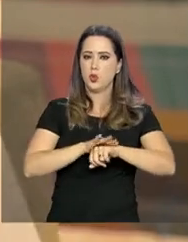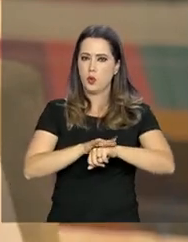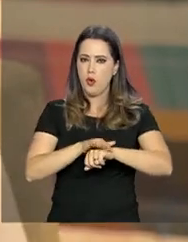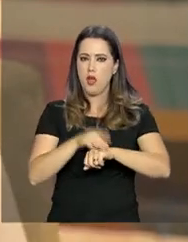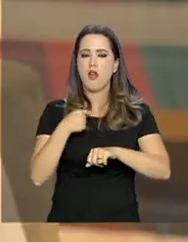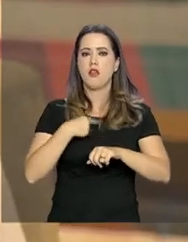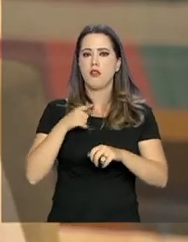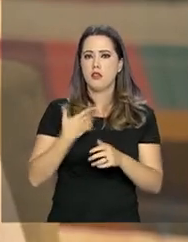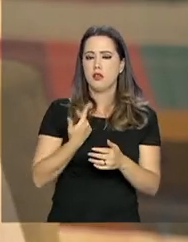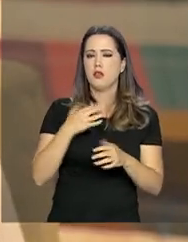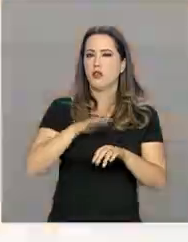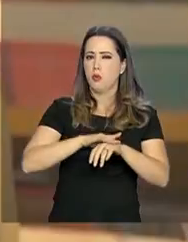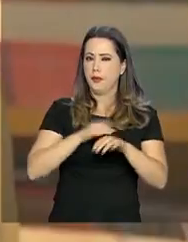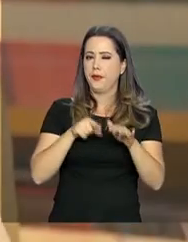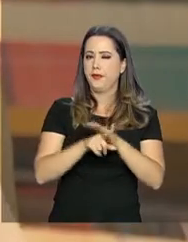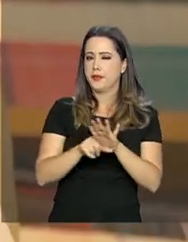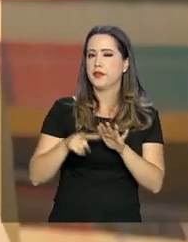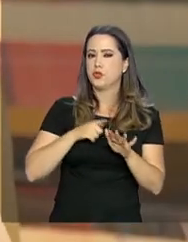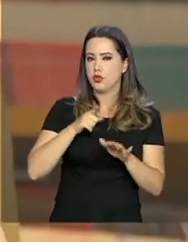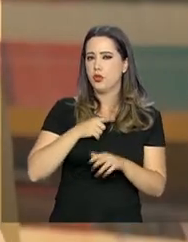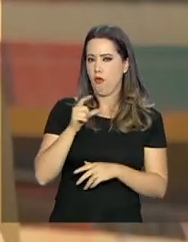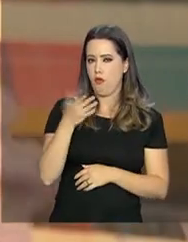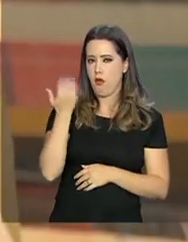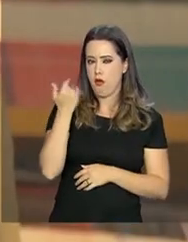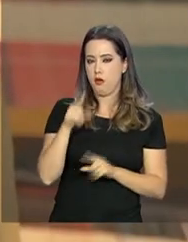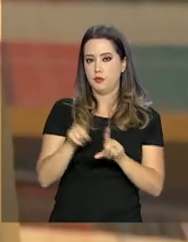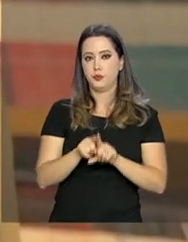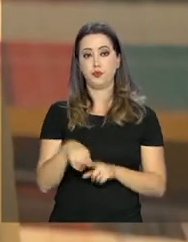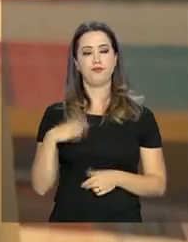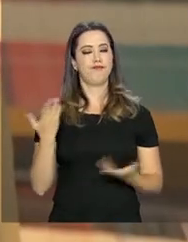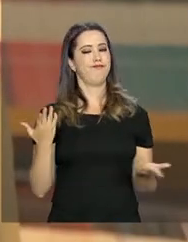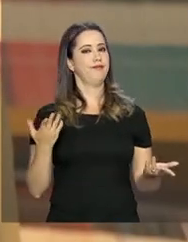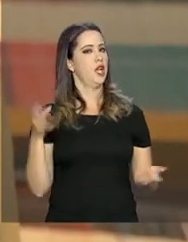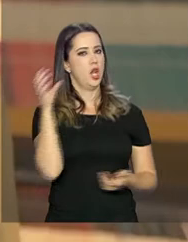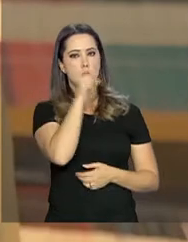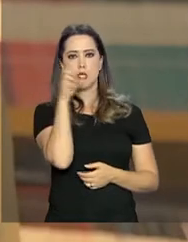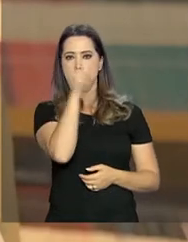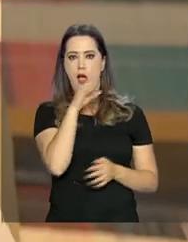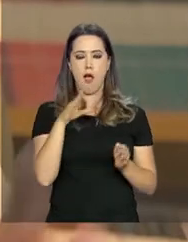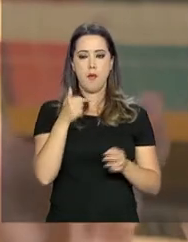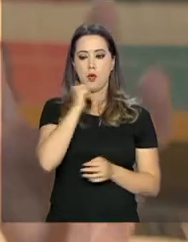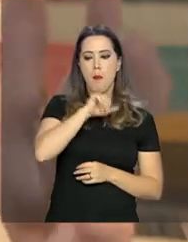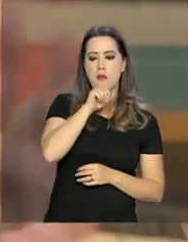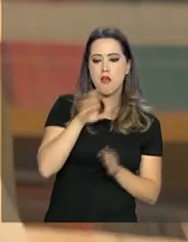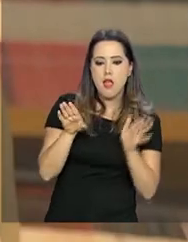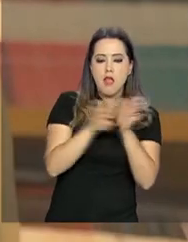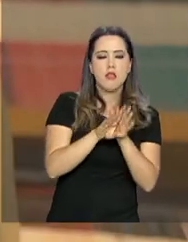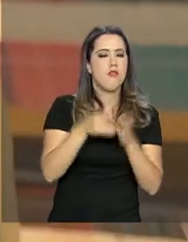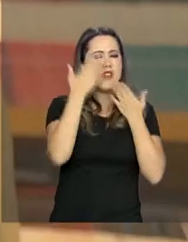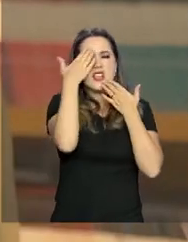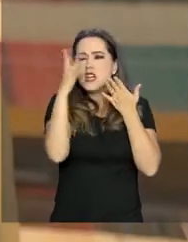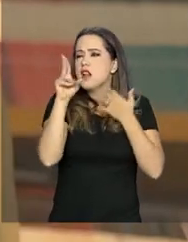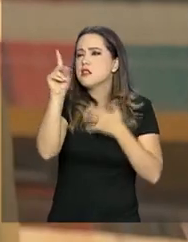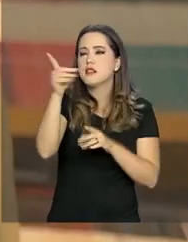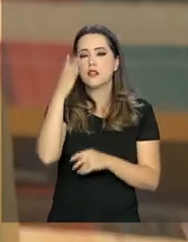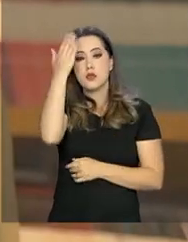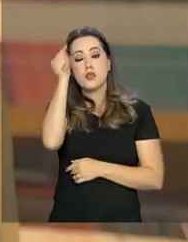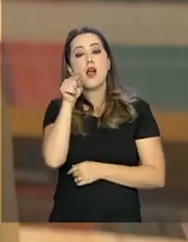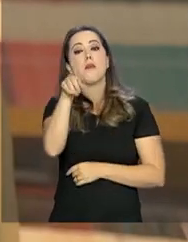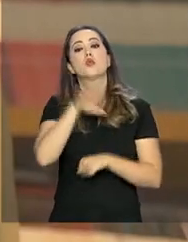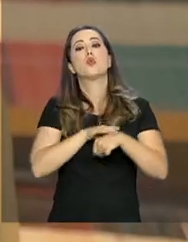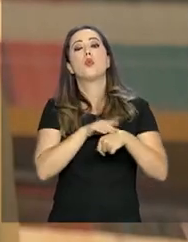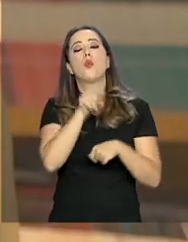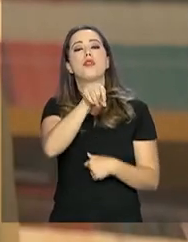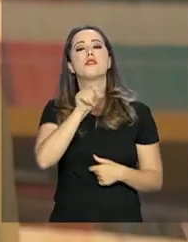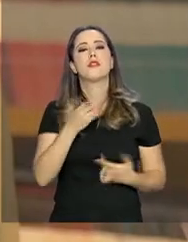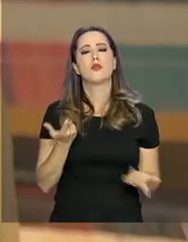rápido das provas de função hepática. E no sábado a minha mulher entra no quarto e fala: puxa, graças a Deus descobriram o diagnóstico